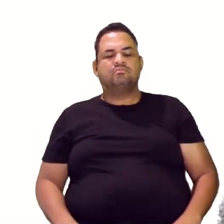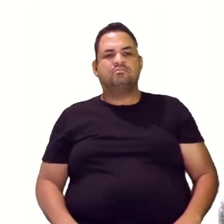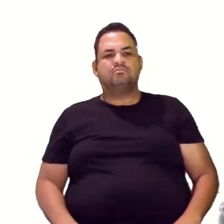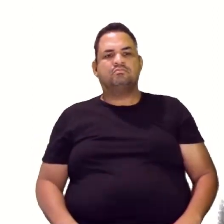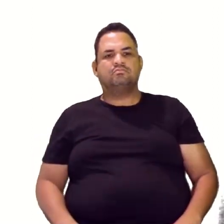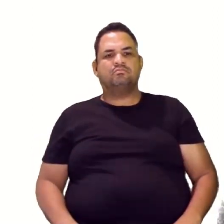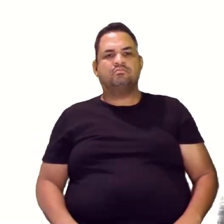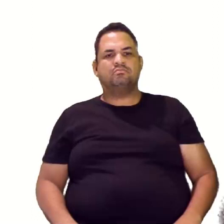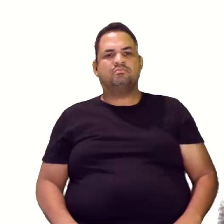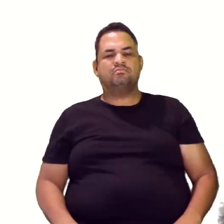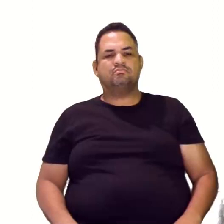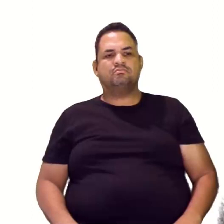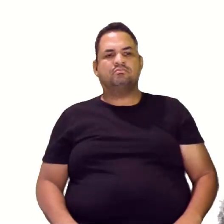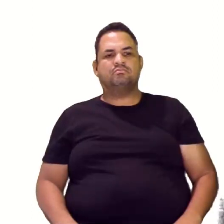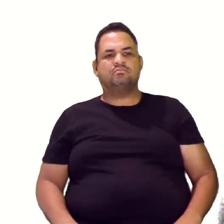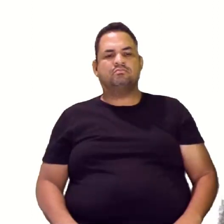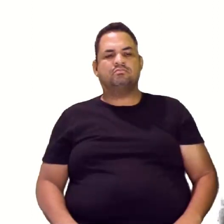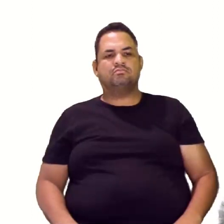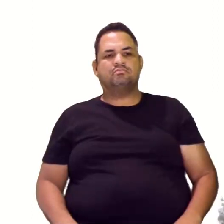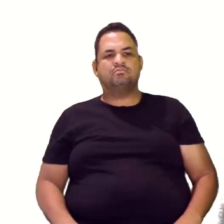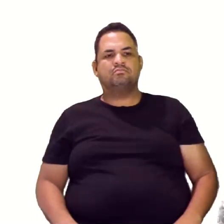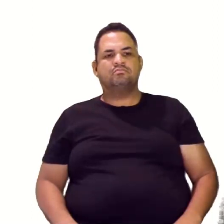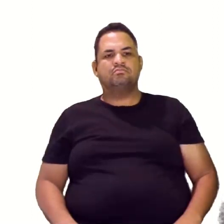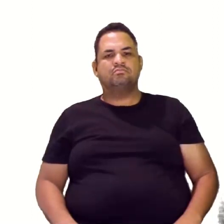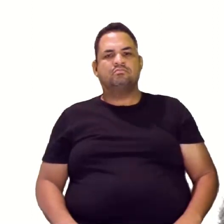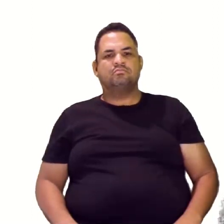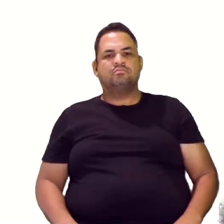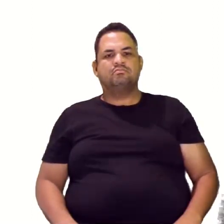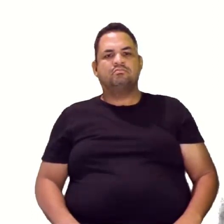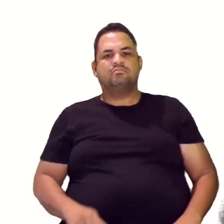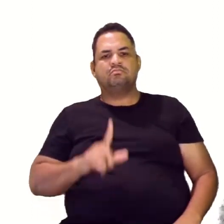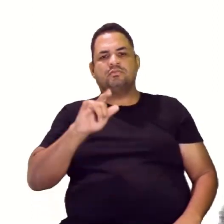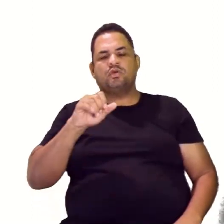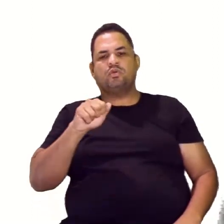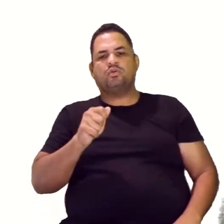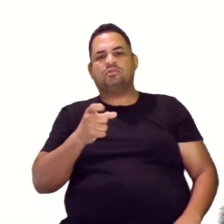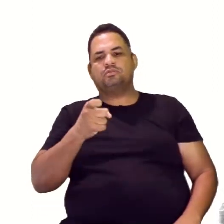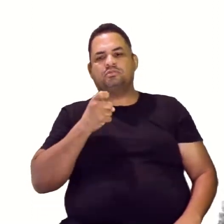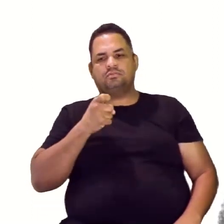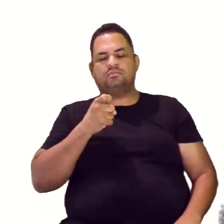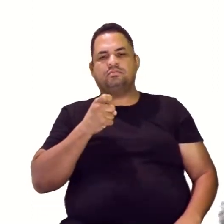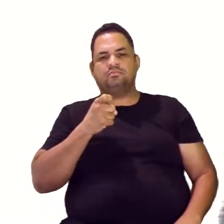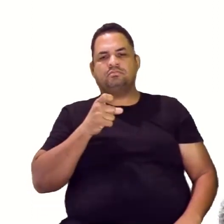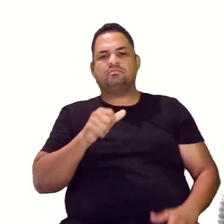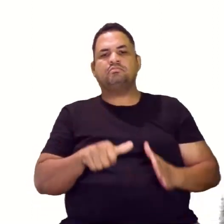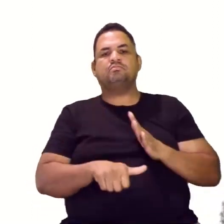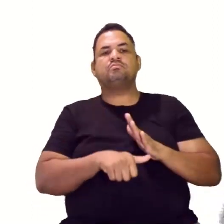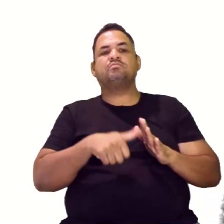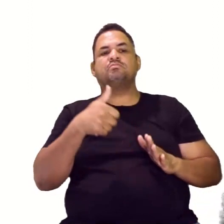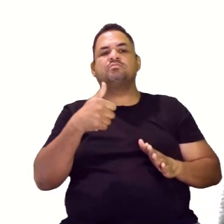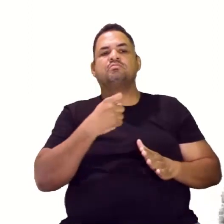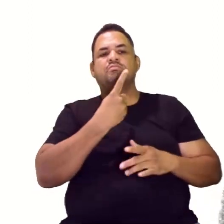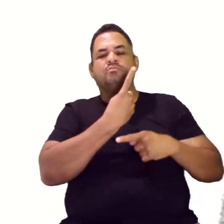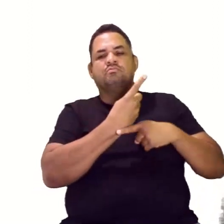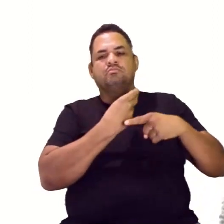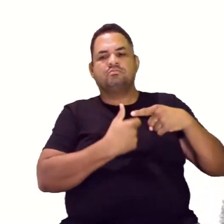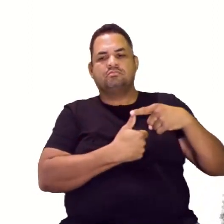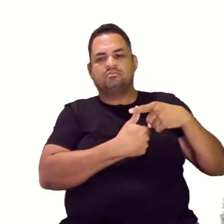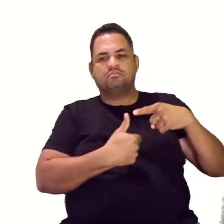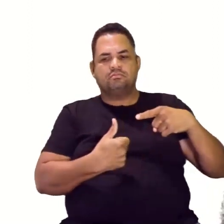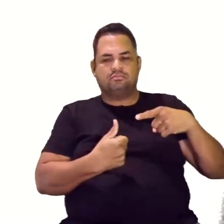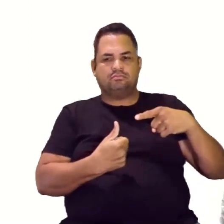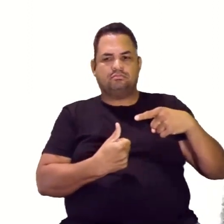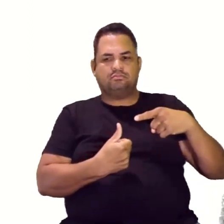uma e já vão entender como é que funciona, né? Isso mesmo. Então agora eu tenho log de x. Quem é o meu primeiro x aqui? 1/16.